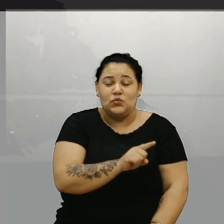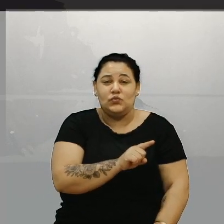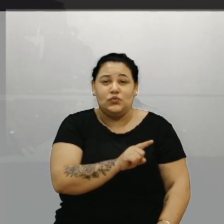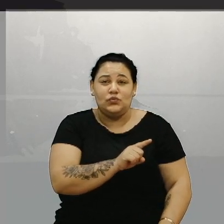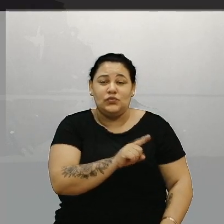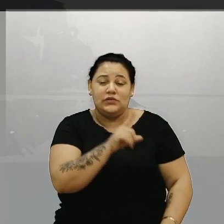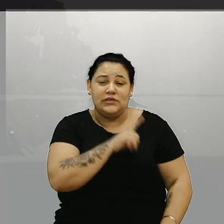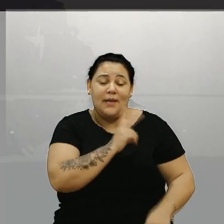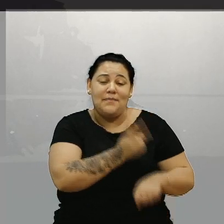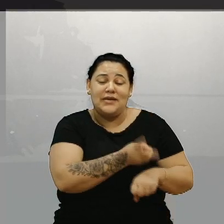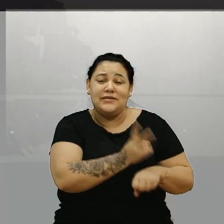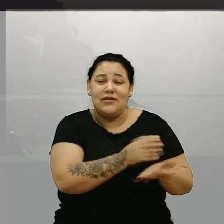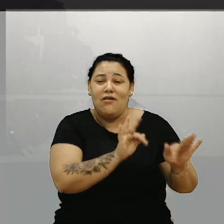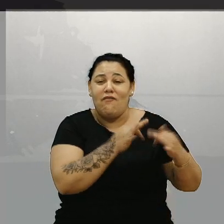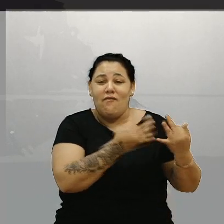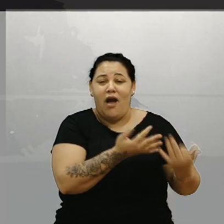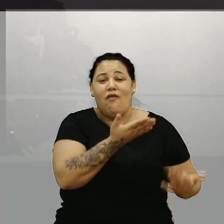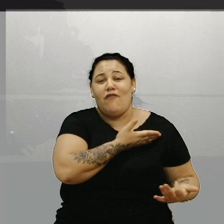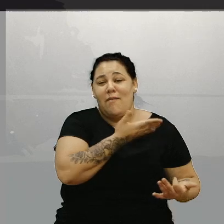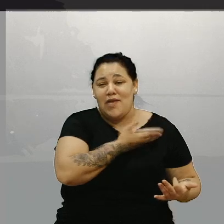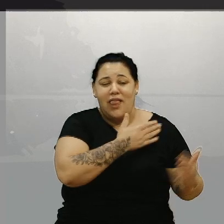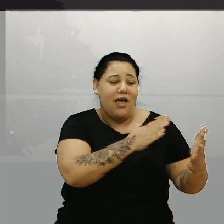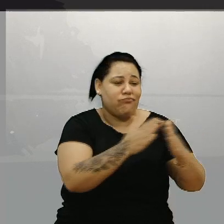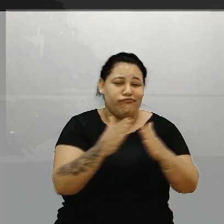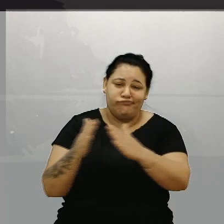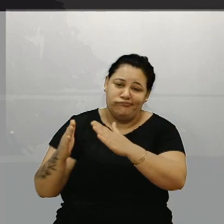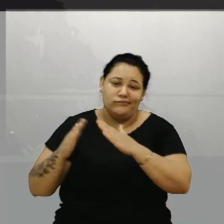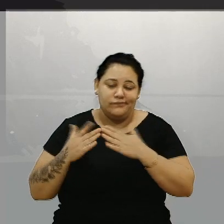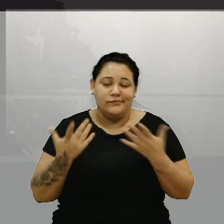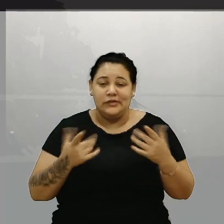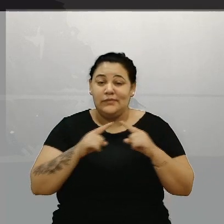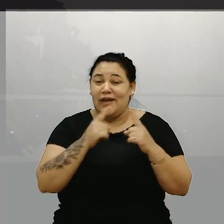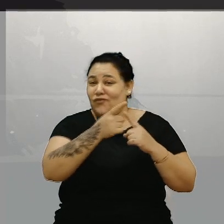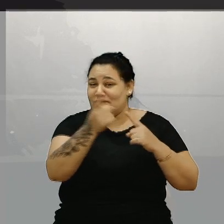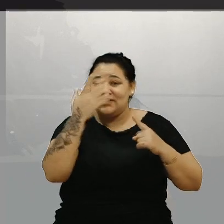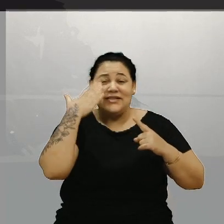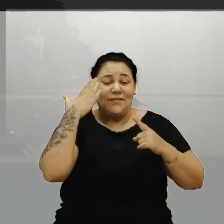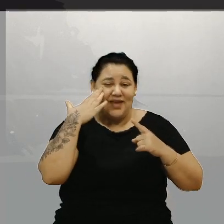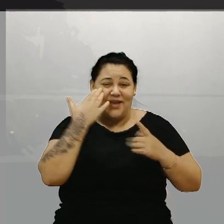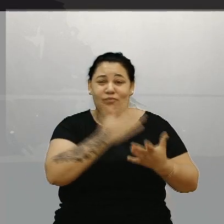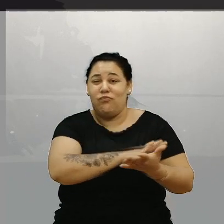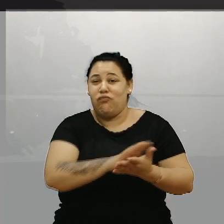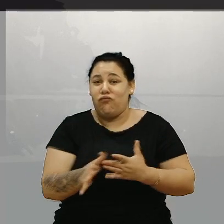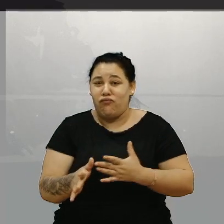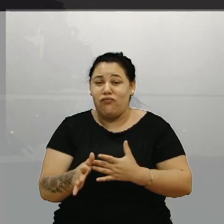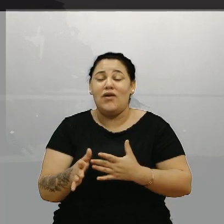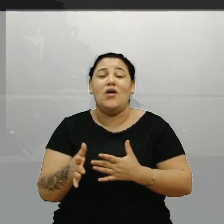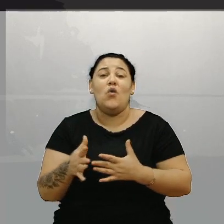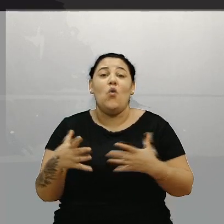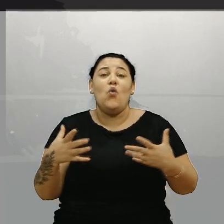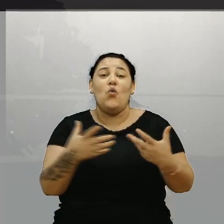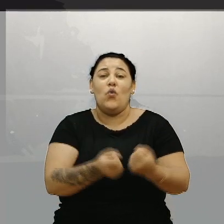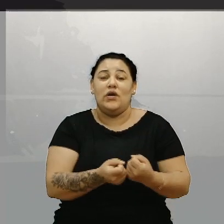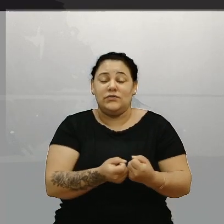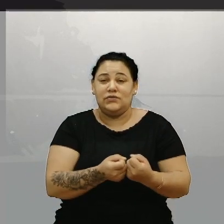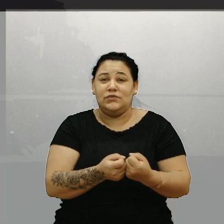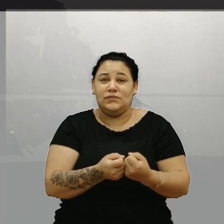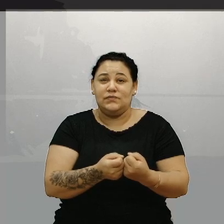e amigos. Para a gente ter uma dimensão do estrago, esse cenário